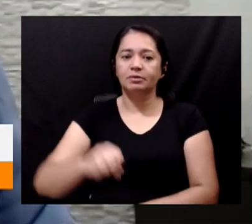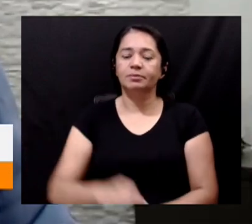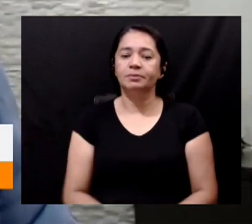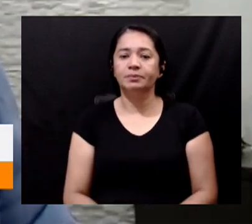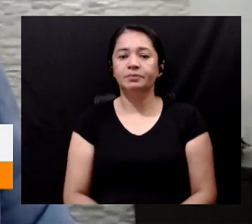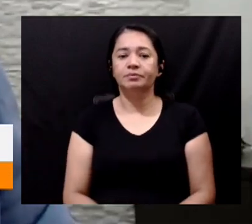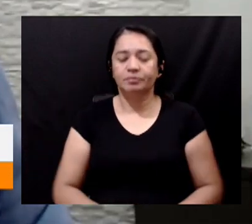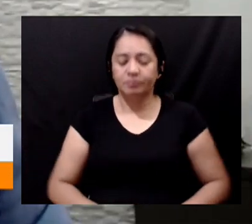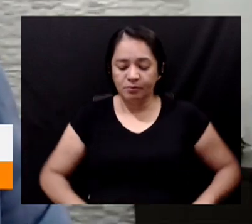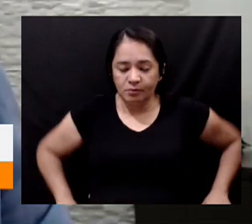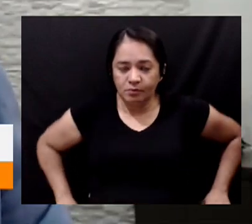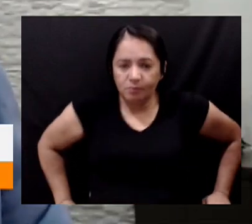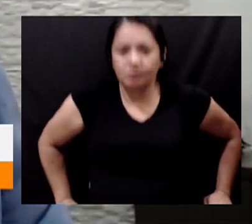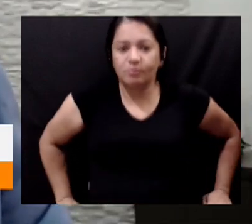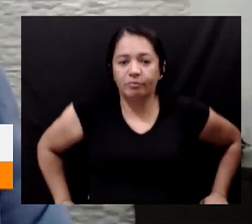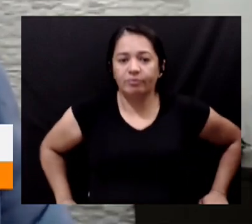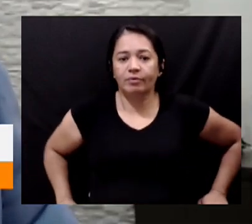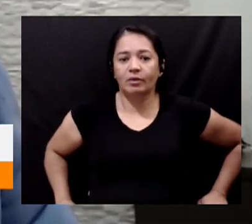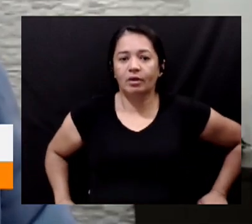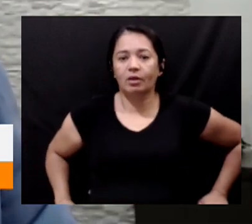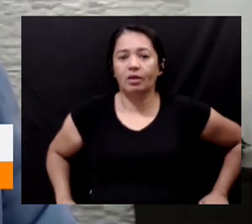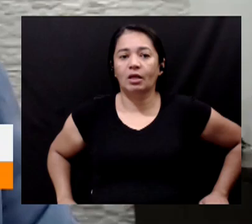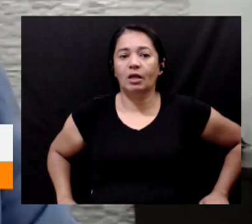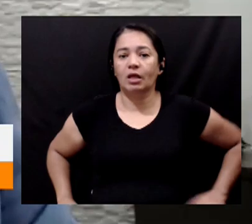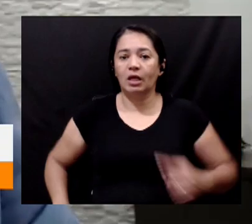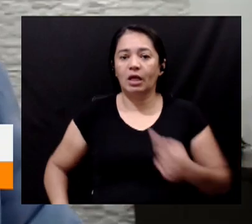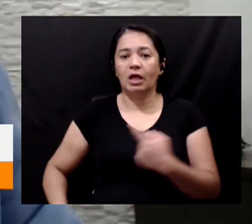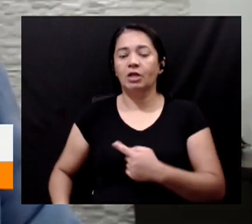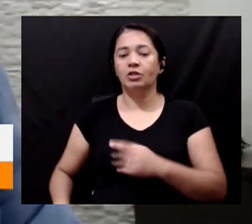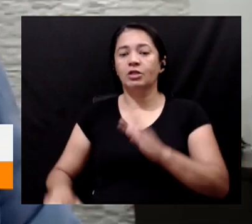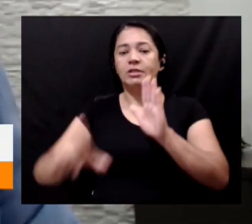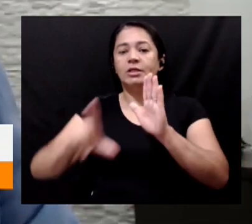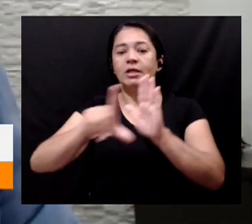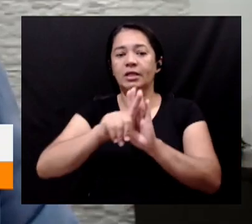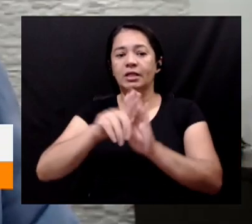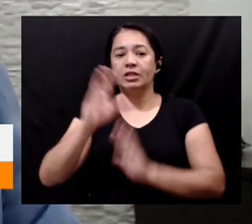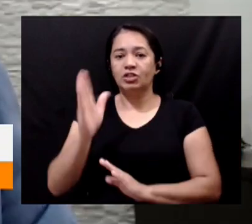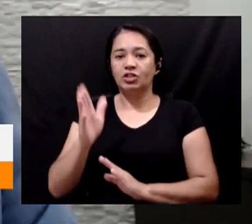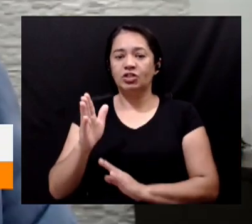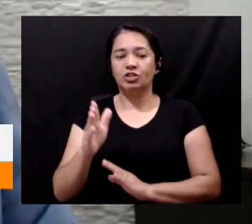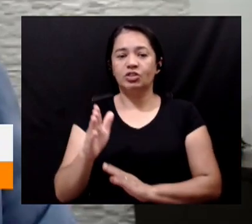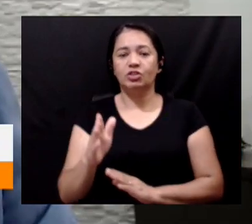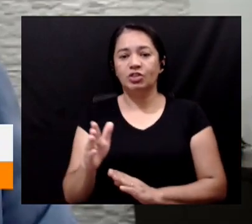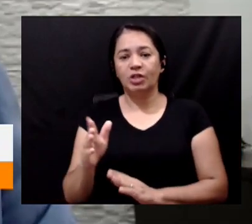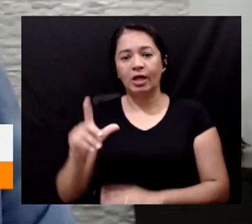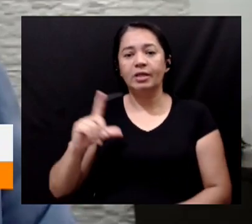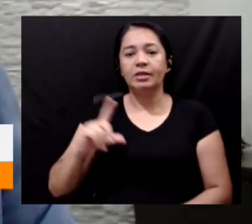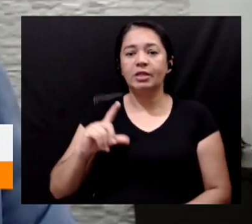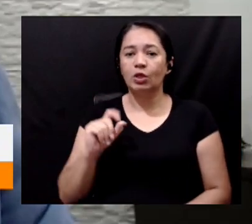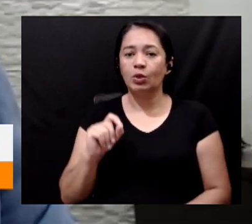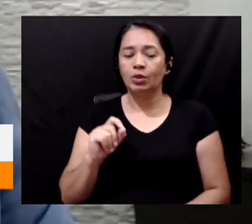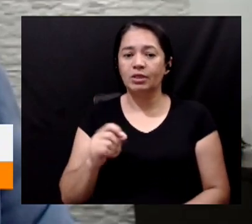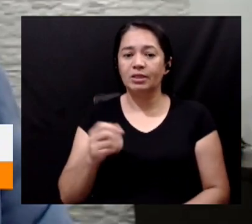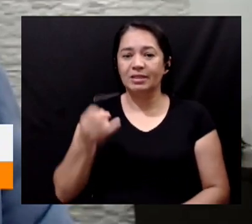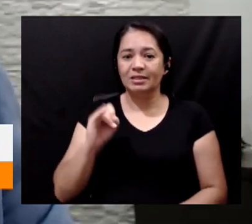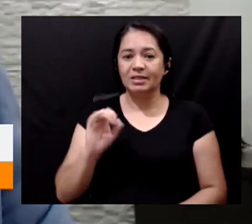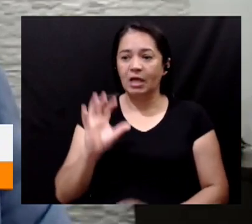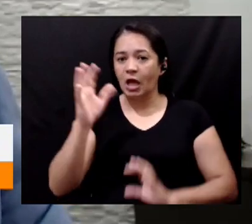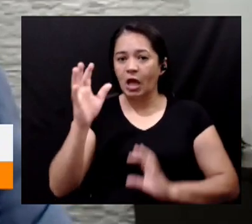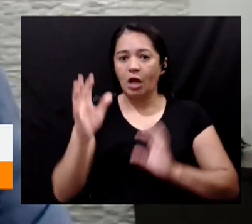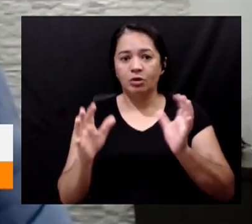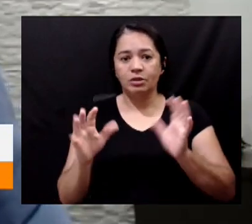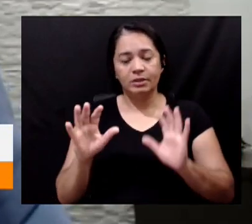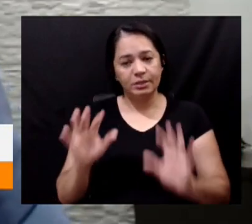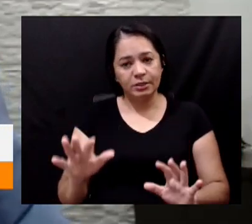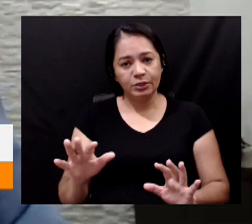é algo que a nossa lei já prevê e que, de fato, quando houver ocorrência dessa situação, ela vai punir